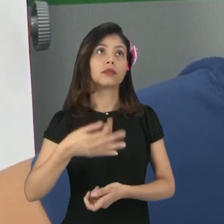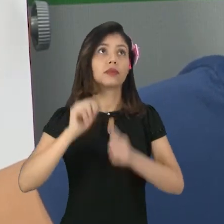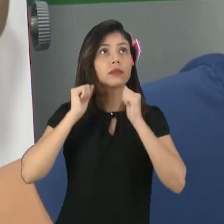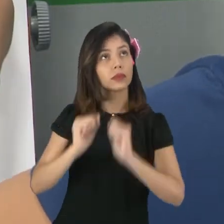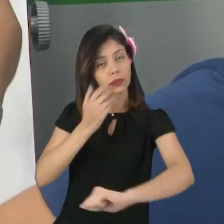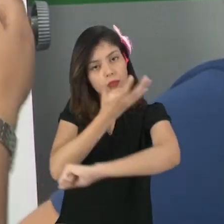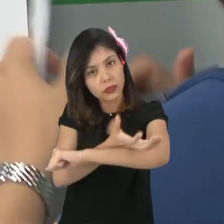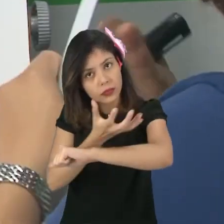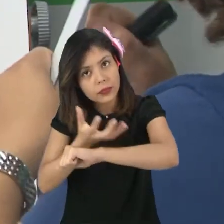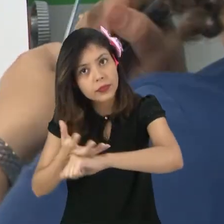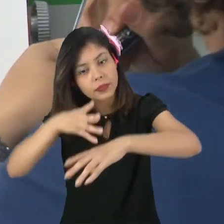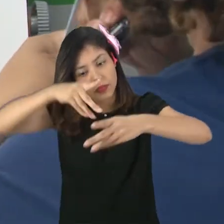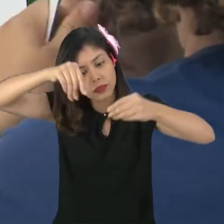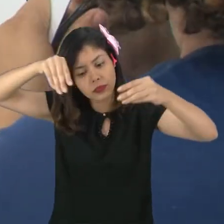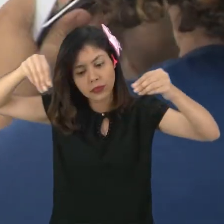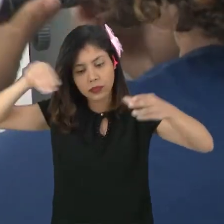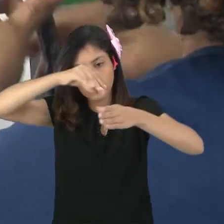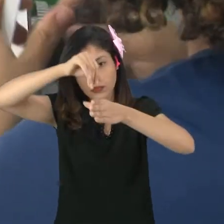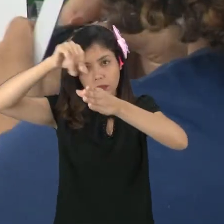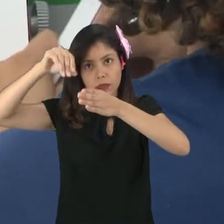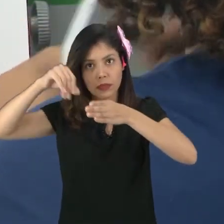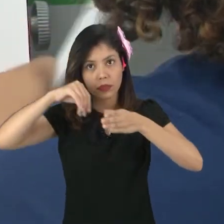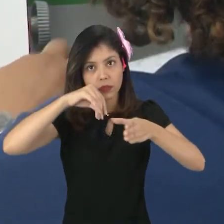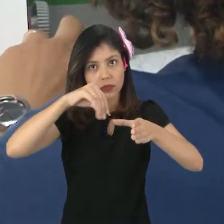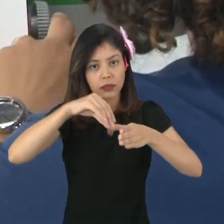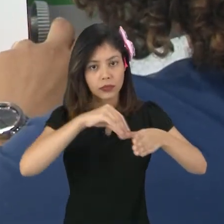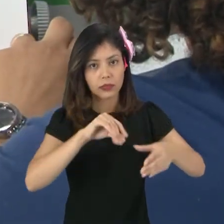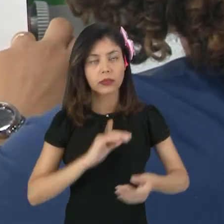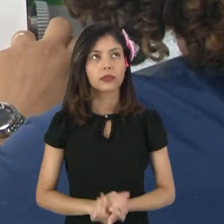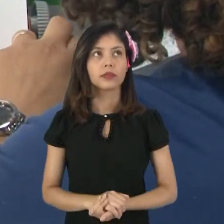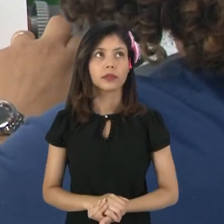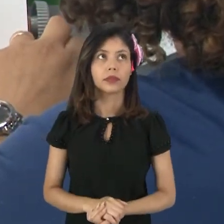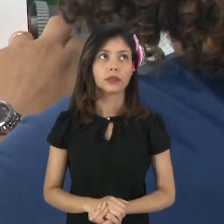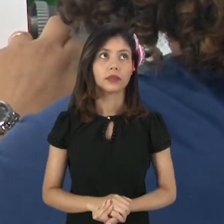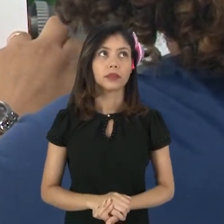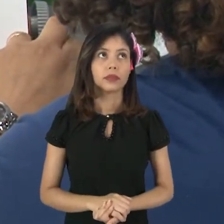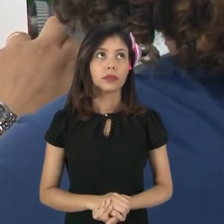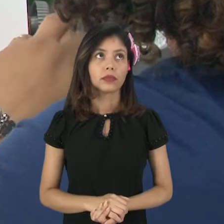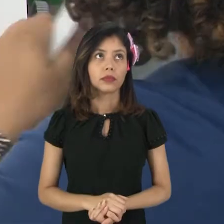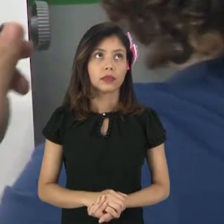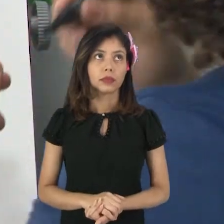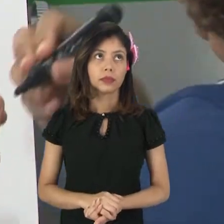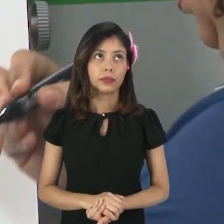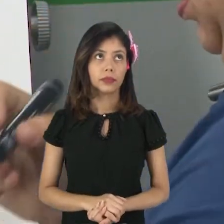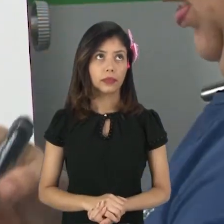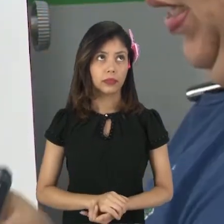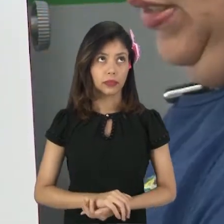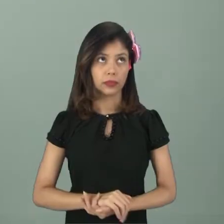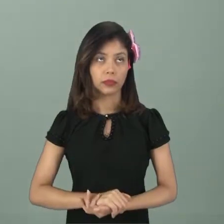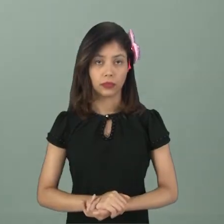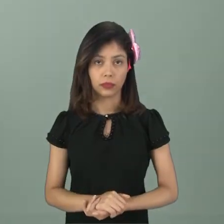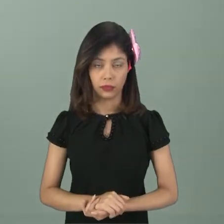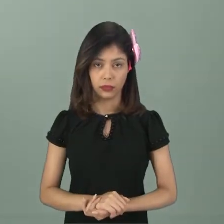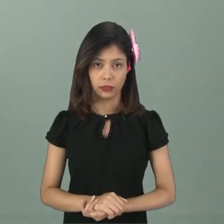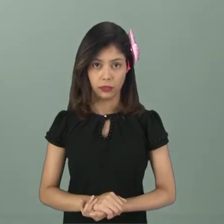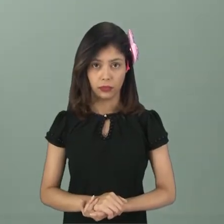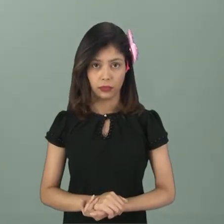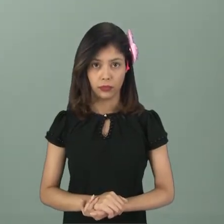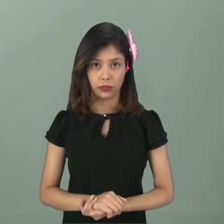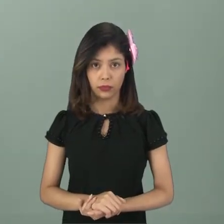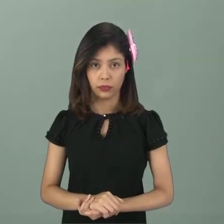correta para o plantio, tá bom? Então, essa é a importância dessas fases, como a gente viu aí nas aulas.